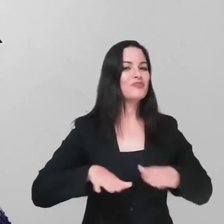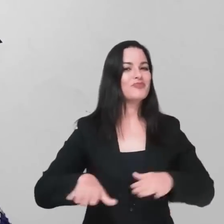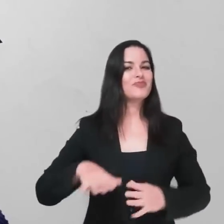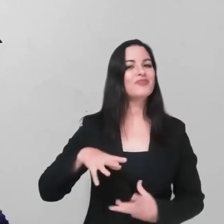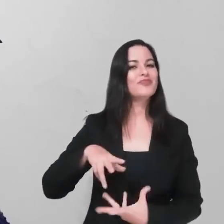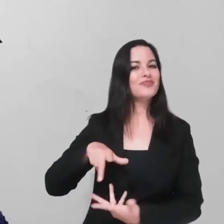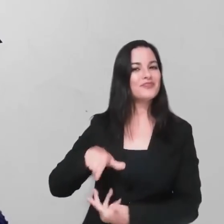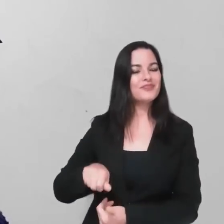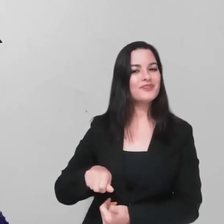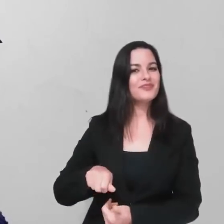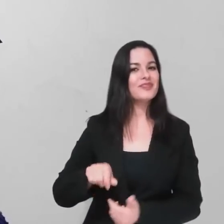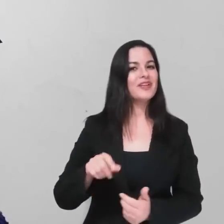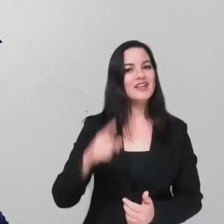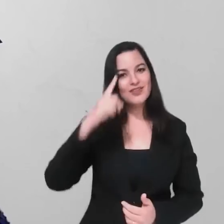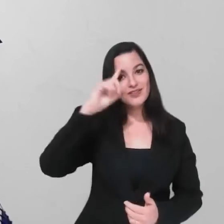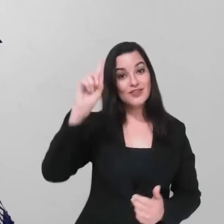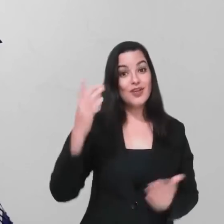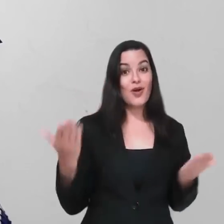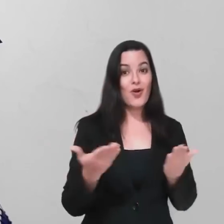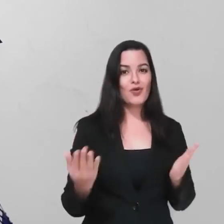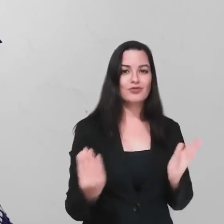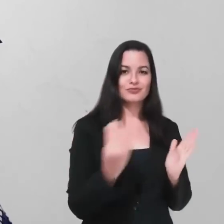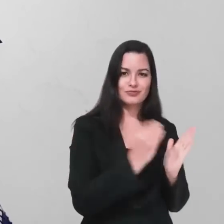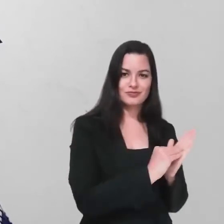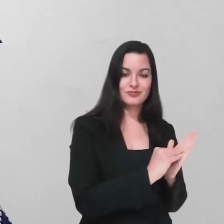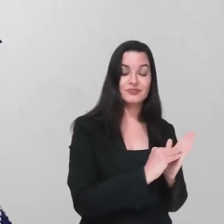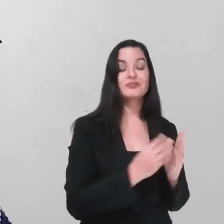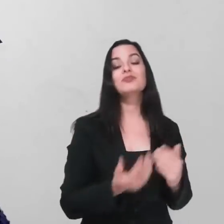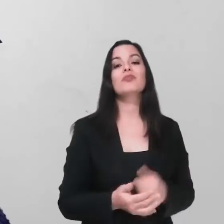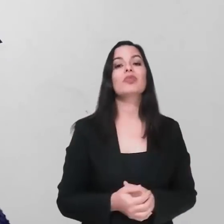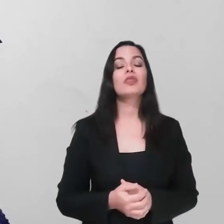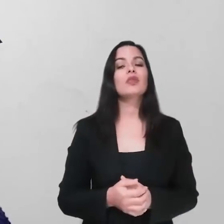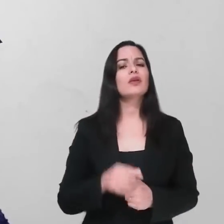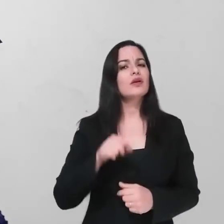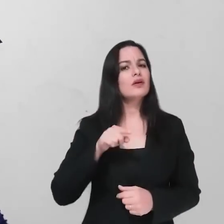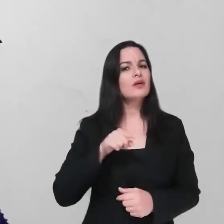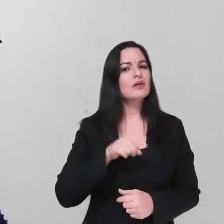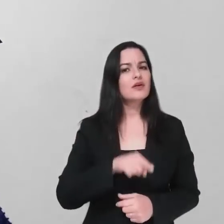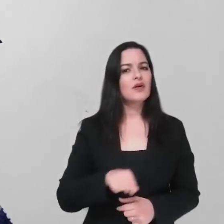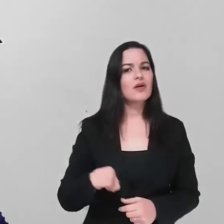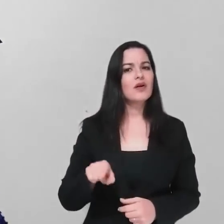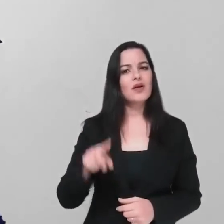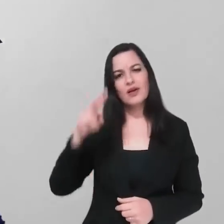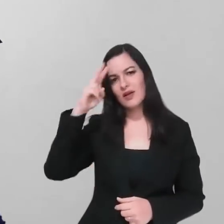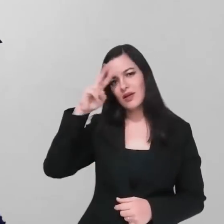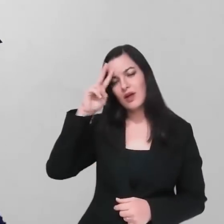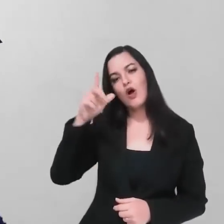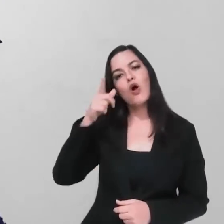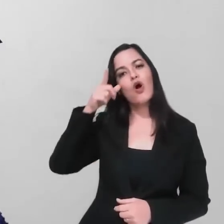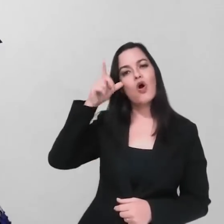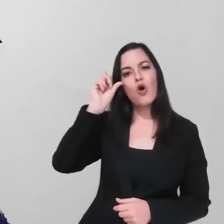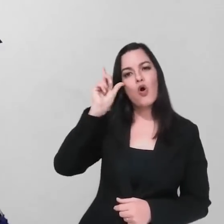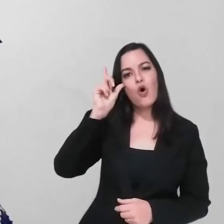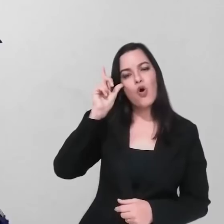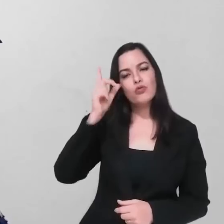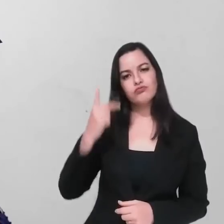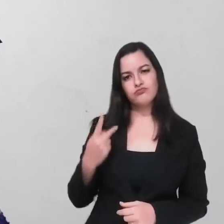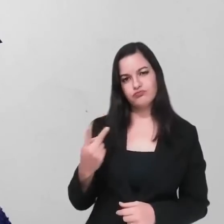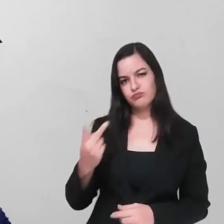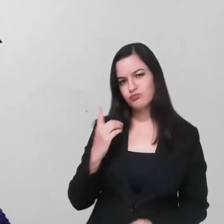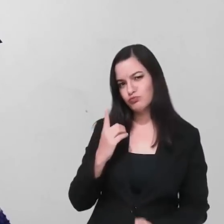e a data de hoje. Você se lembra que no nosso encontro de ontem,